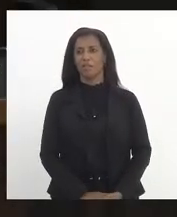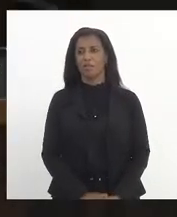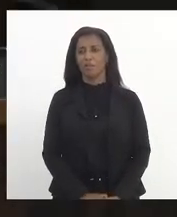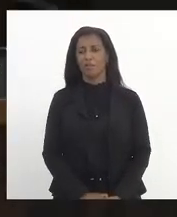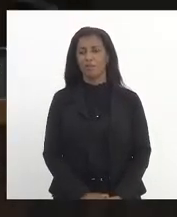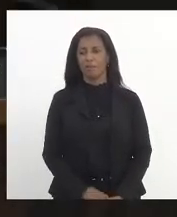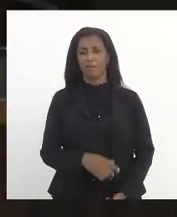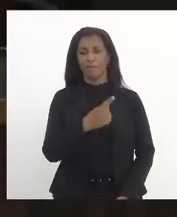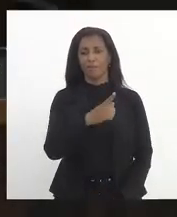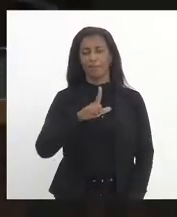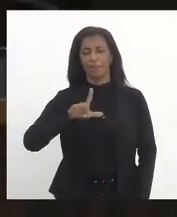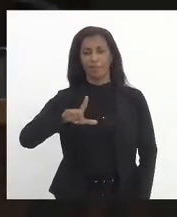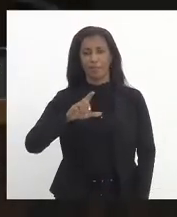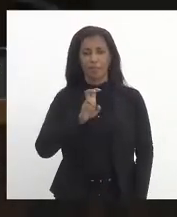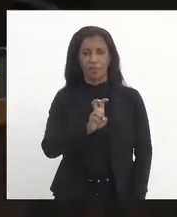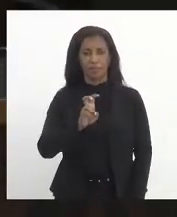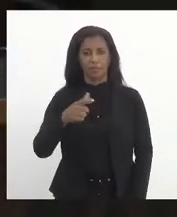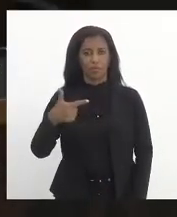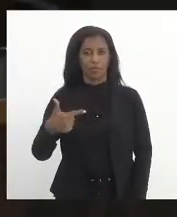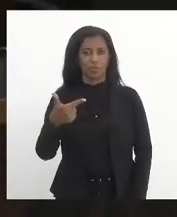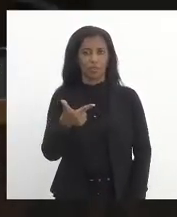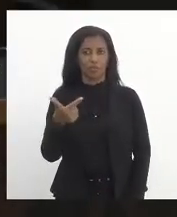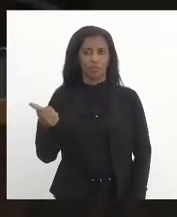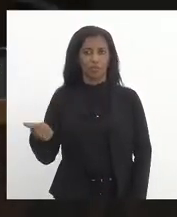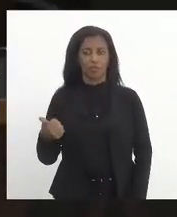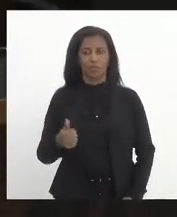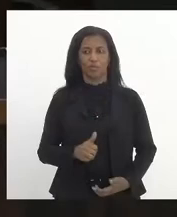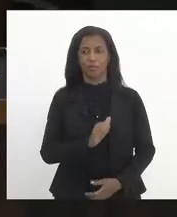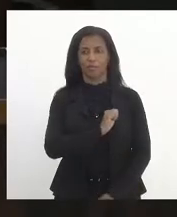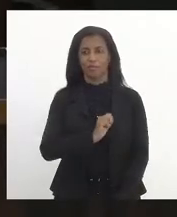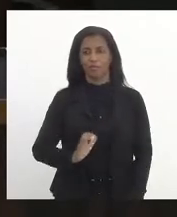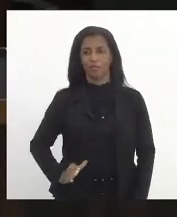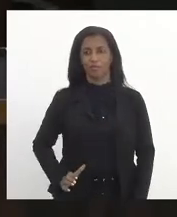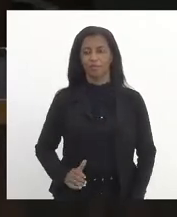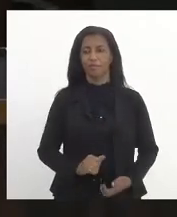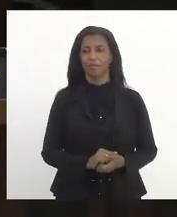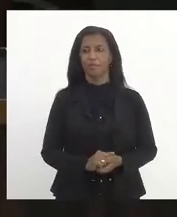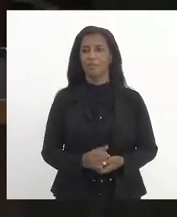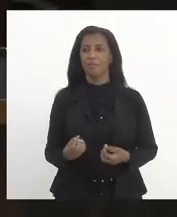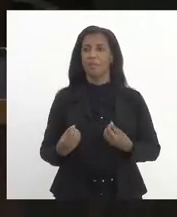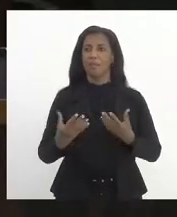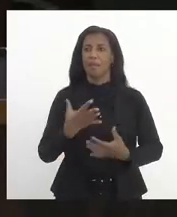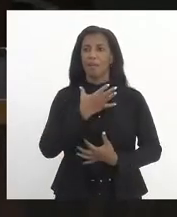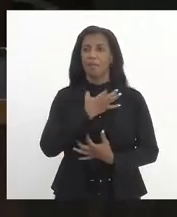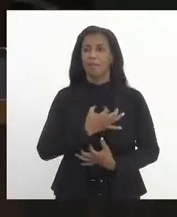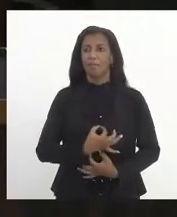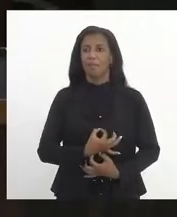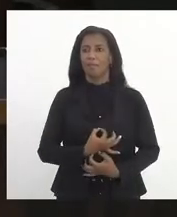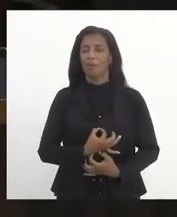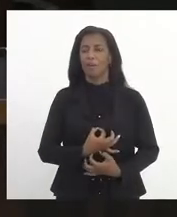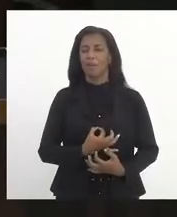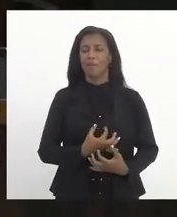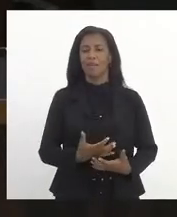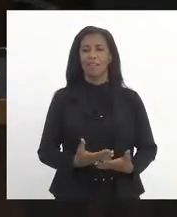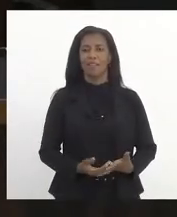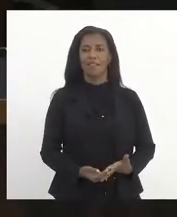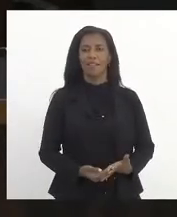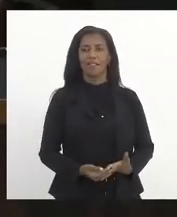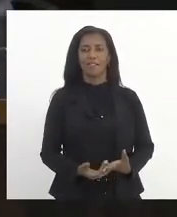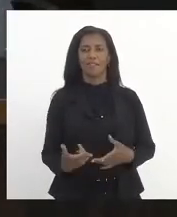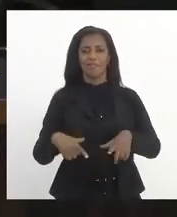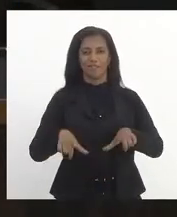Projeto de resolução 552/2021, de autoria do deputado André Siciliano. Concede medalha Tiradentes, seu respectivo diploma ao